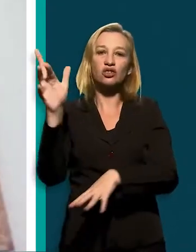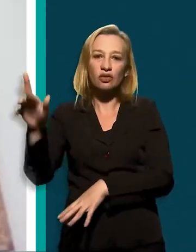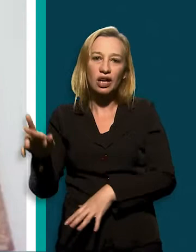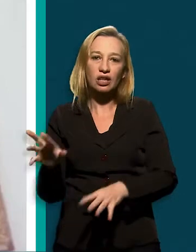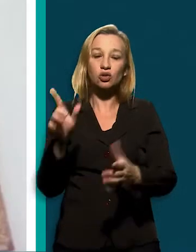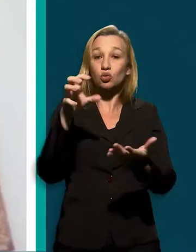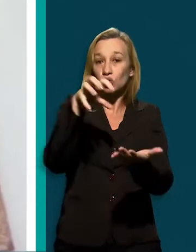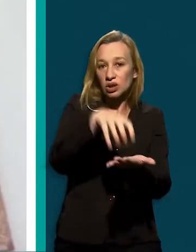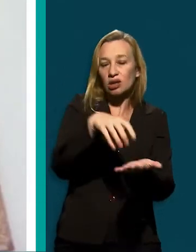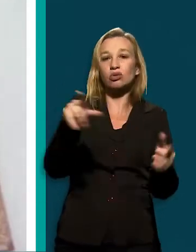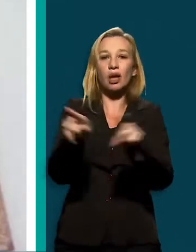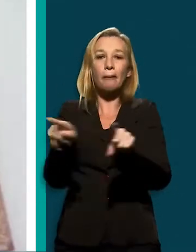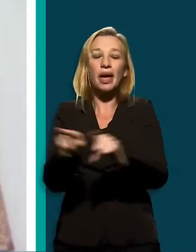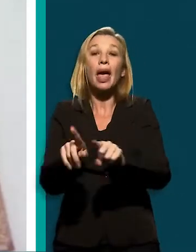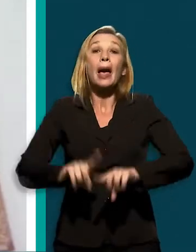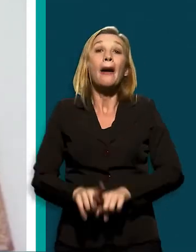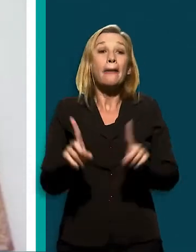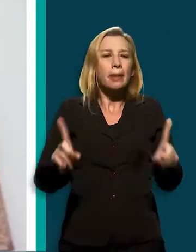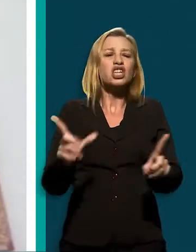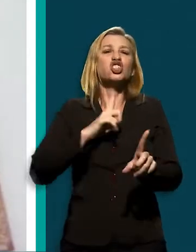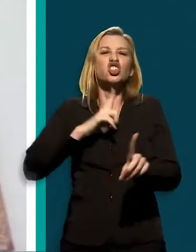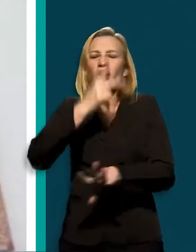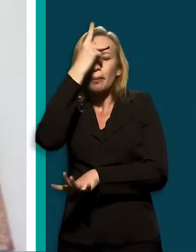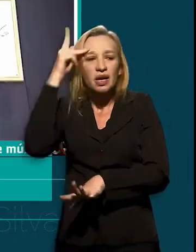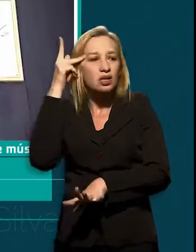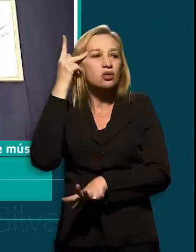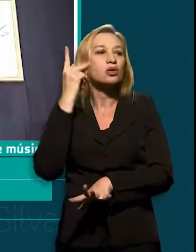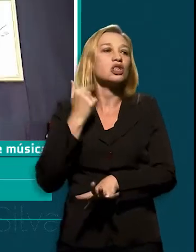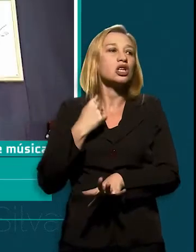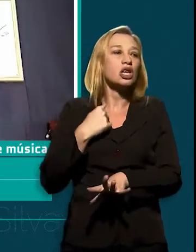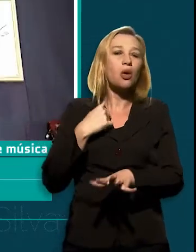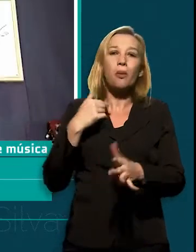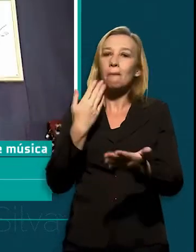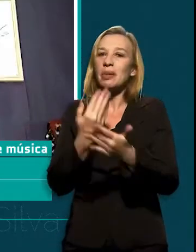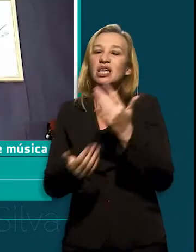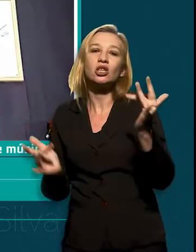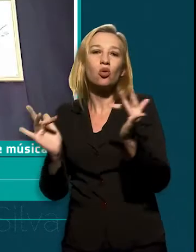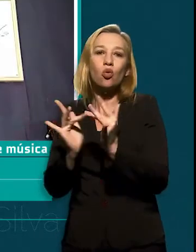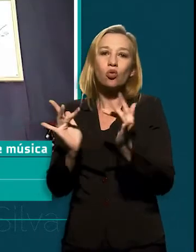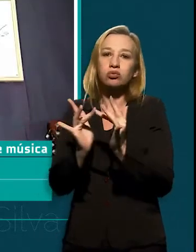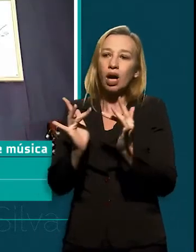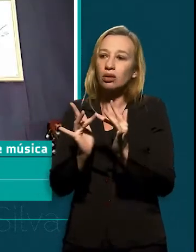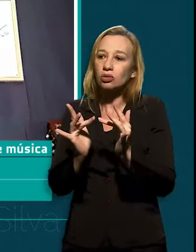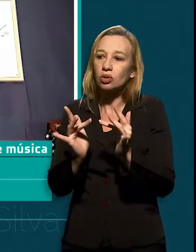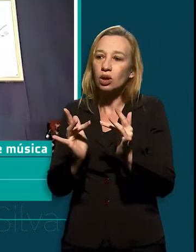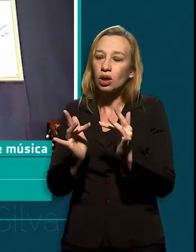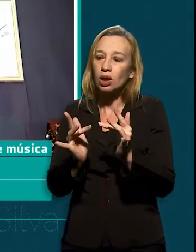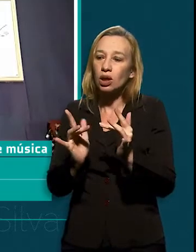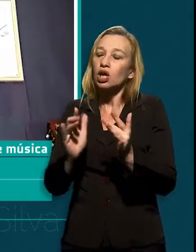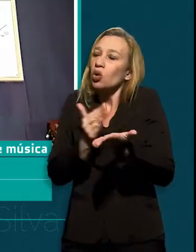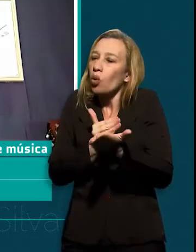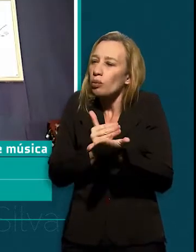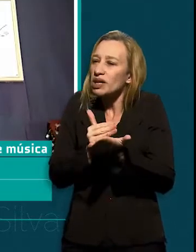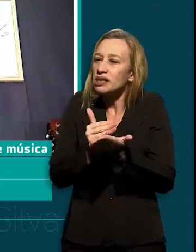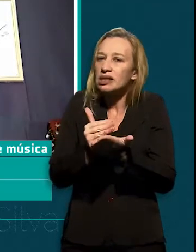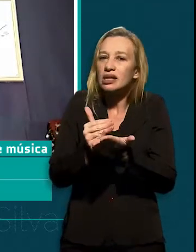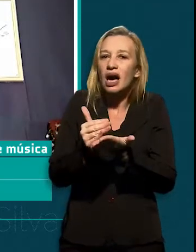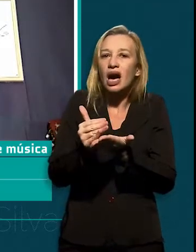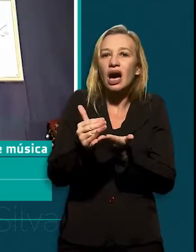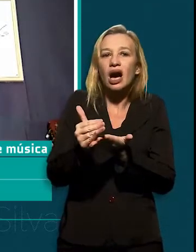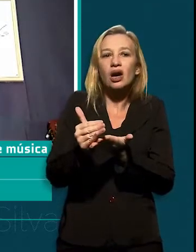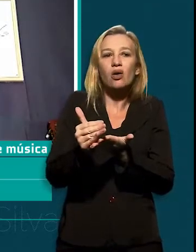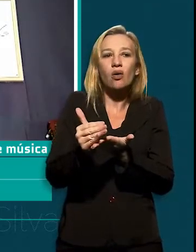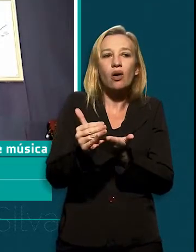também, no centro também, mas tinha pessoas que eu tinha perdido contato e